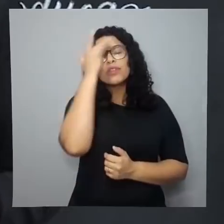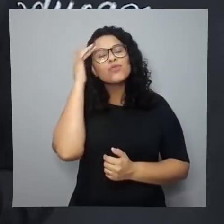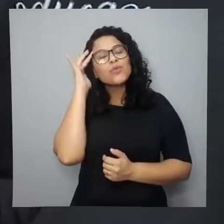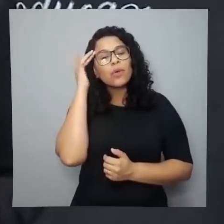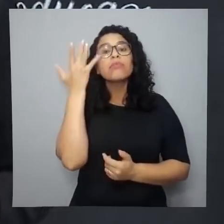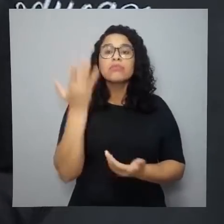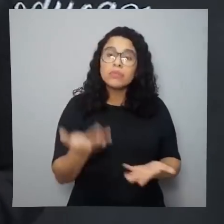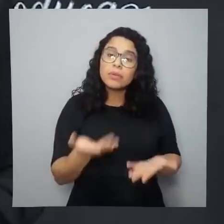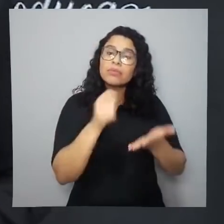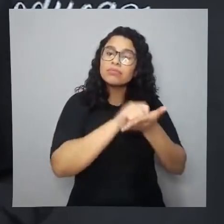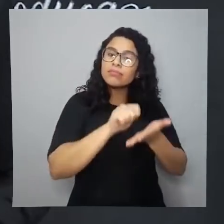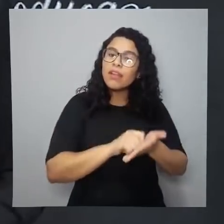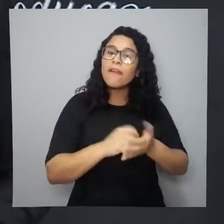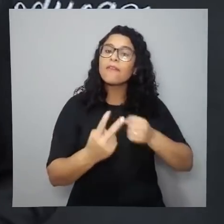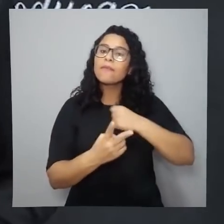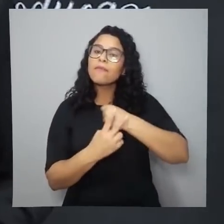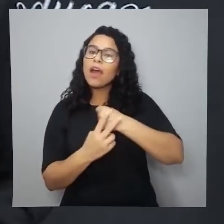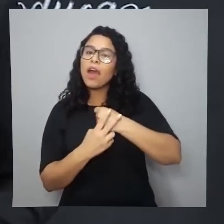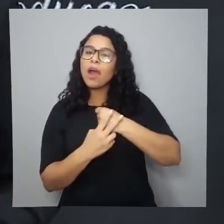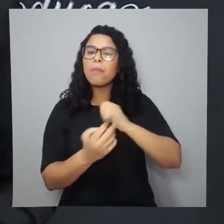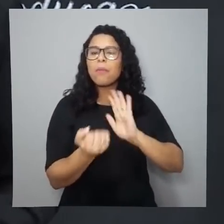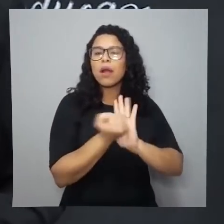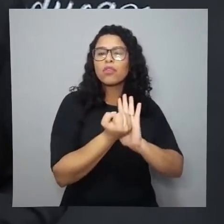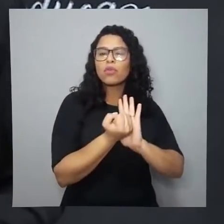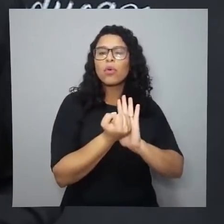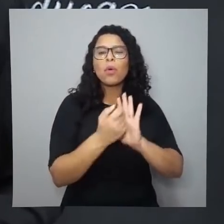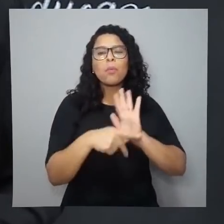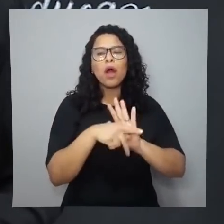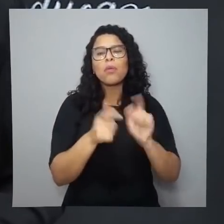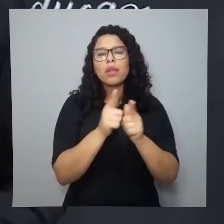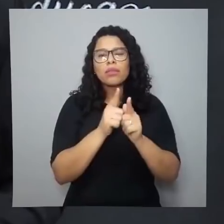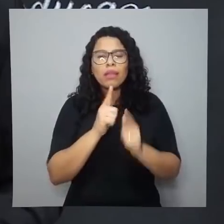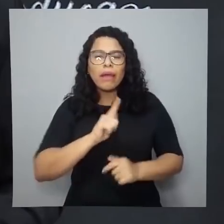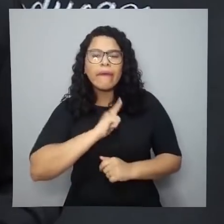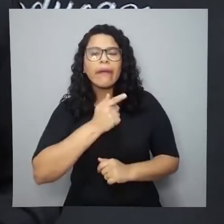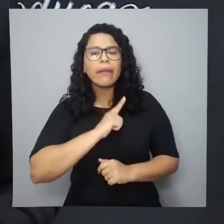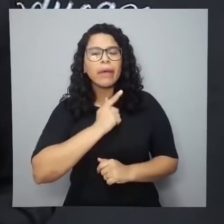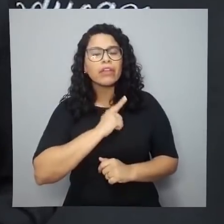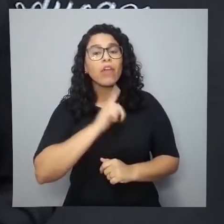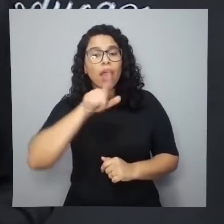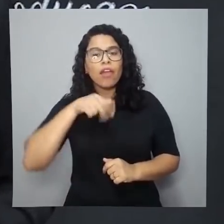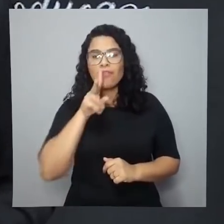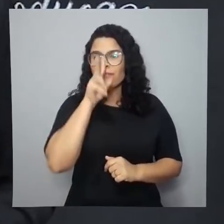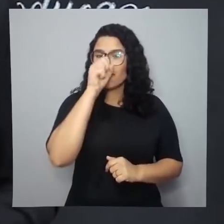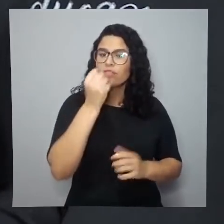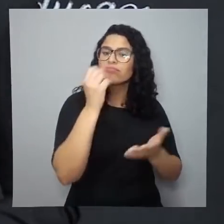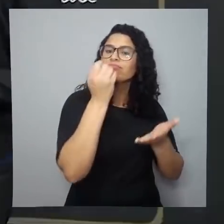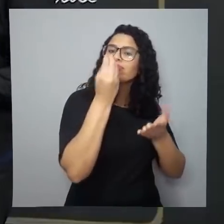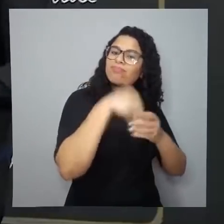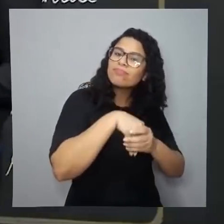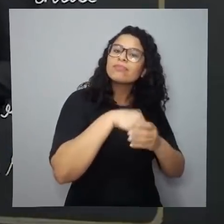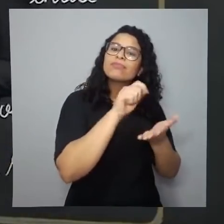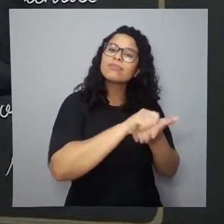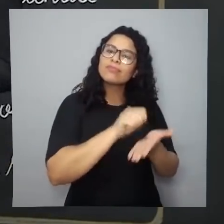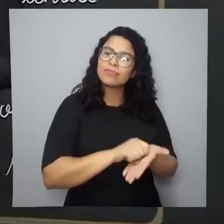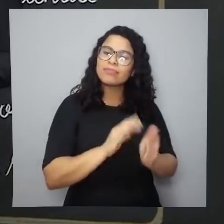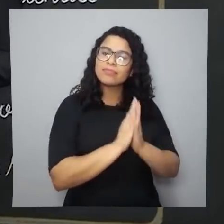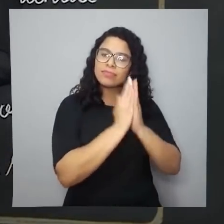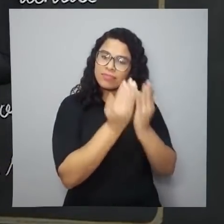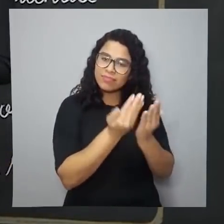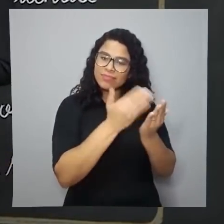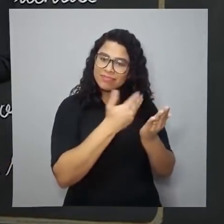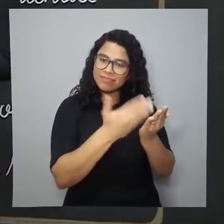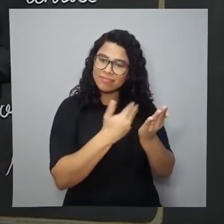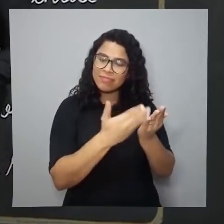seja, sempre os verbos e outros marcadores gramaticais de primeira pessoa são muito fortes numa narrativa como o diário. E perceba que